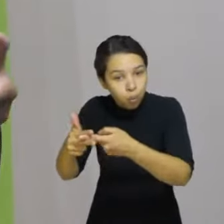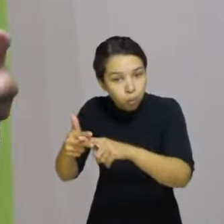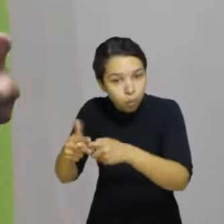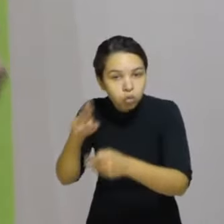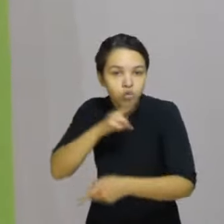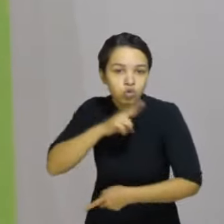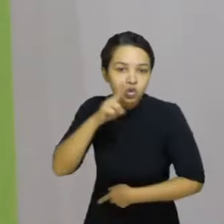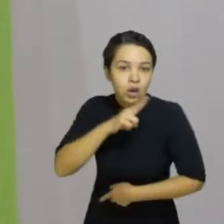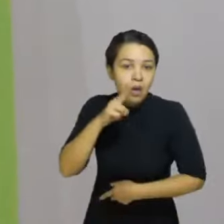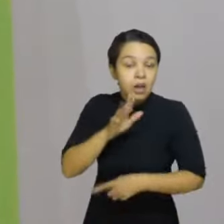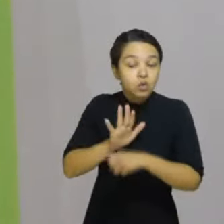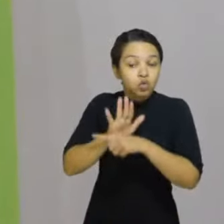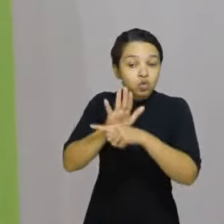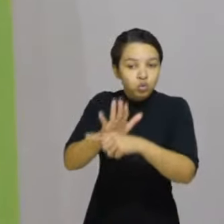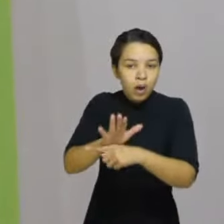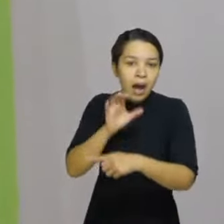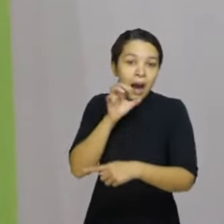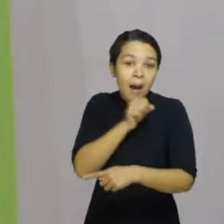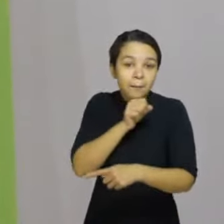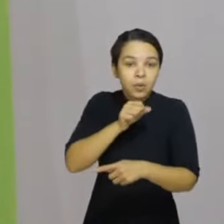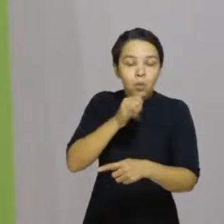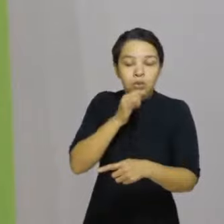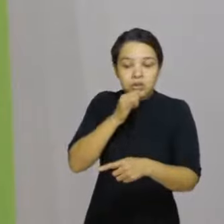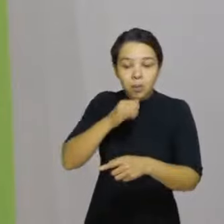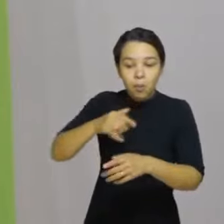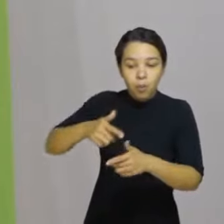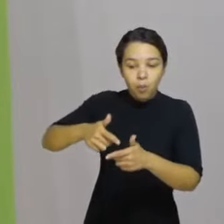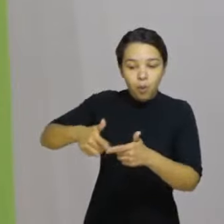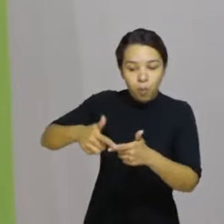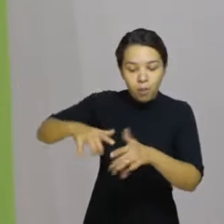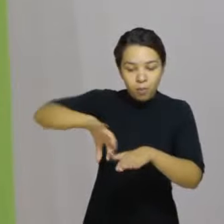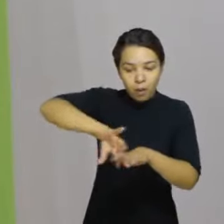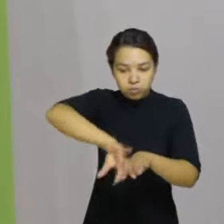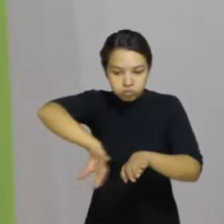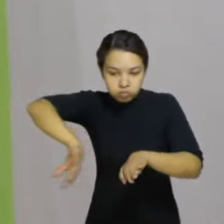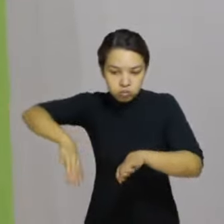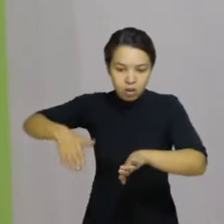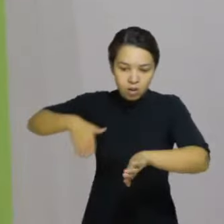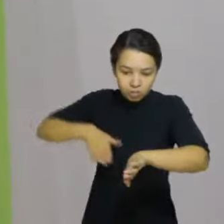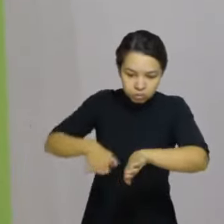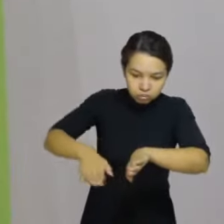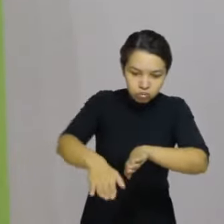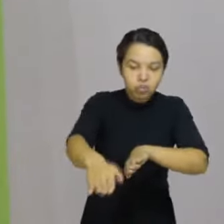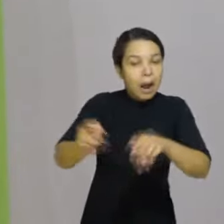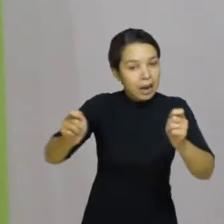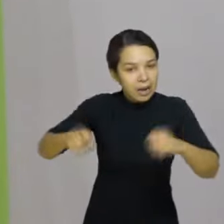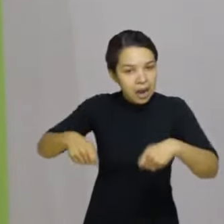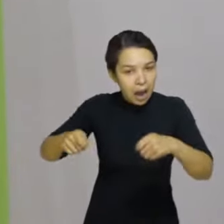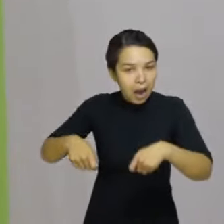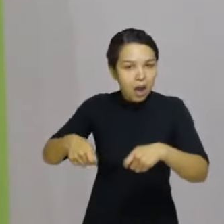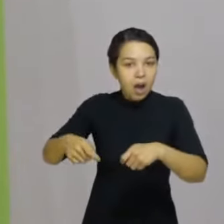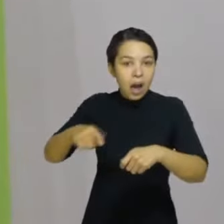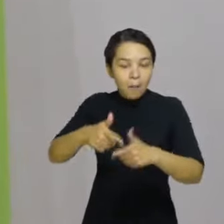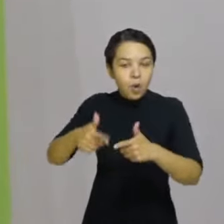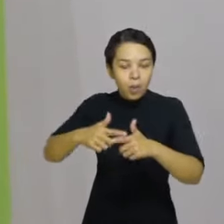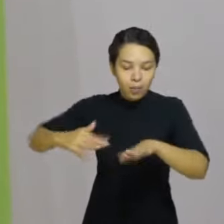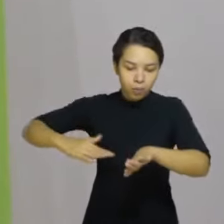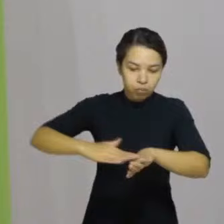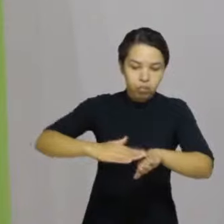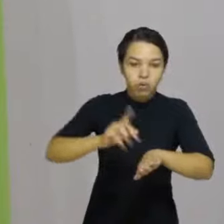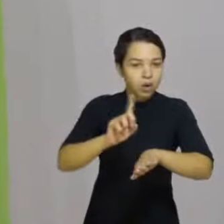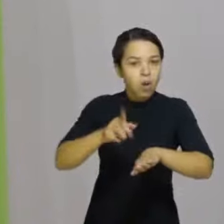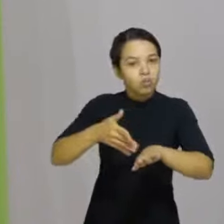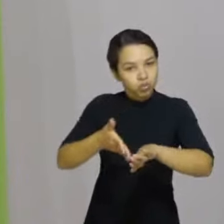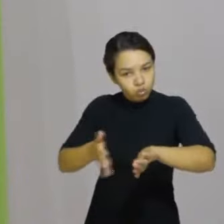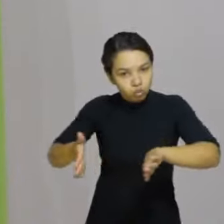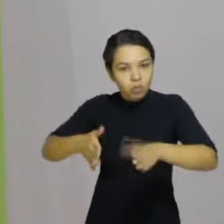desse passagem nesses trechos, e hoje nós não temos nenhum trecho obstruído, ou seja, tem passagem lá em São José do